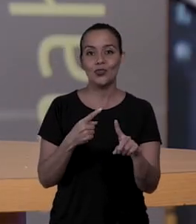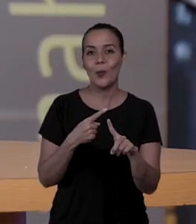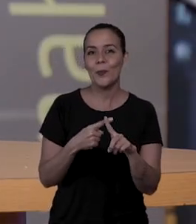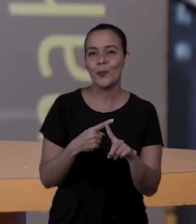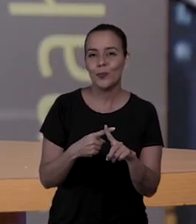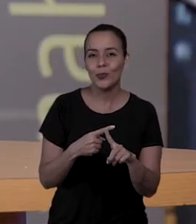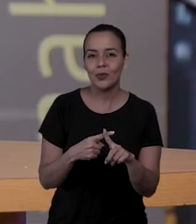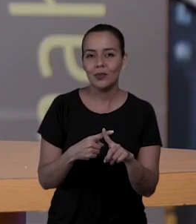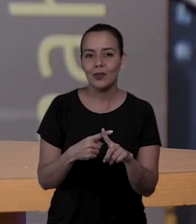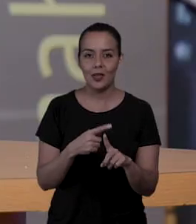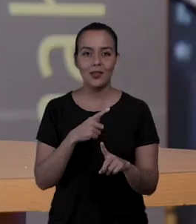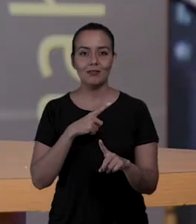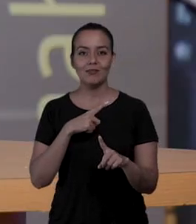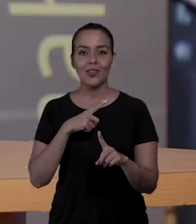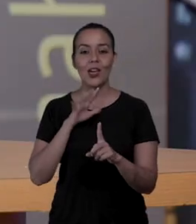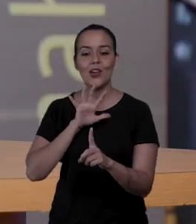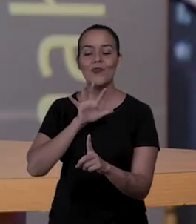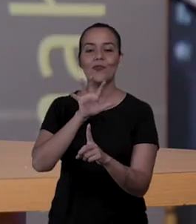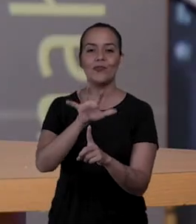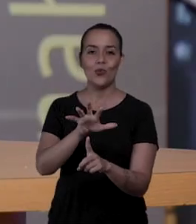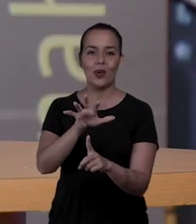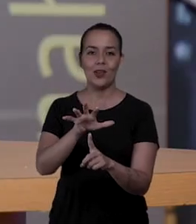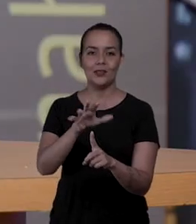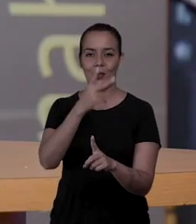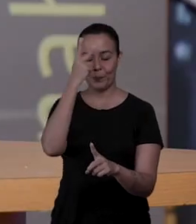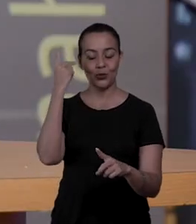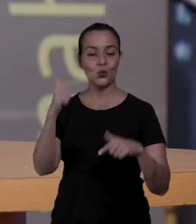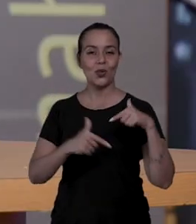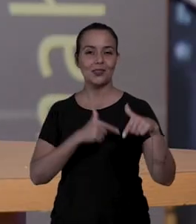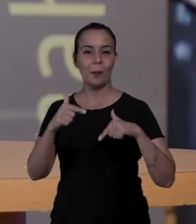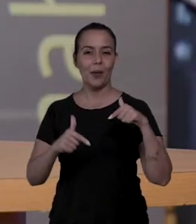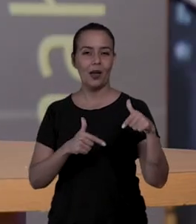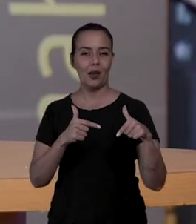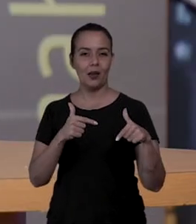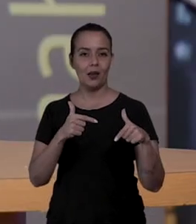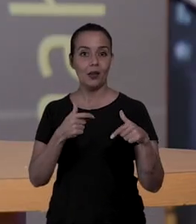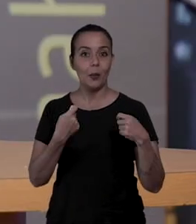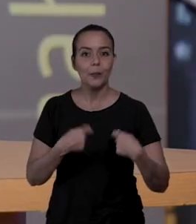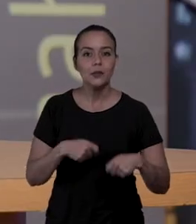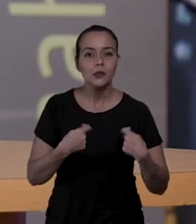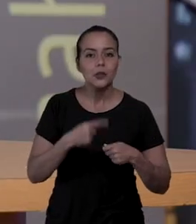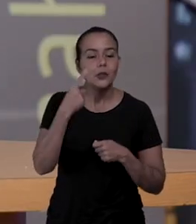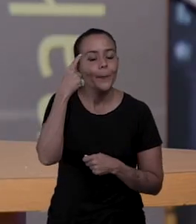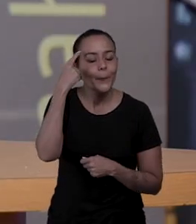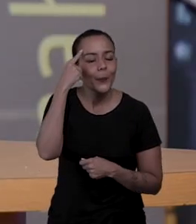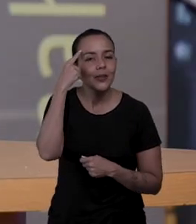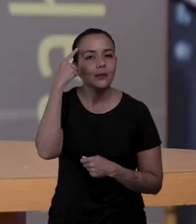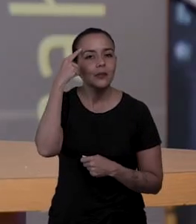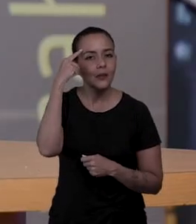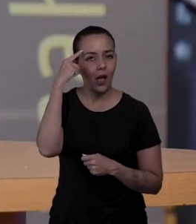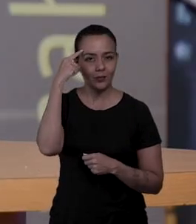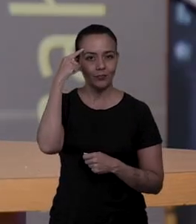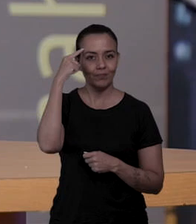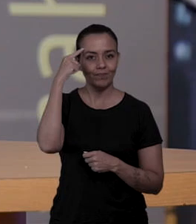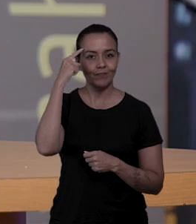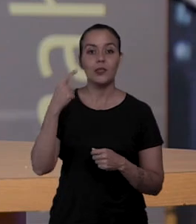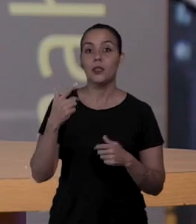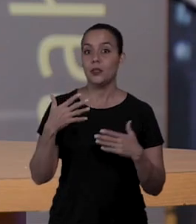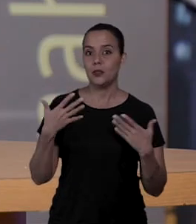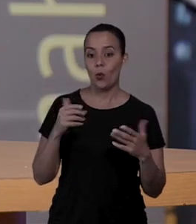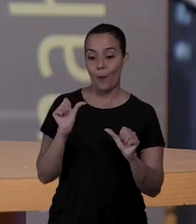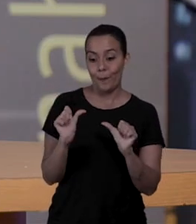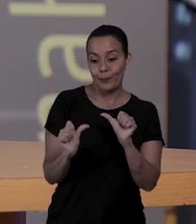que, pela primeira vez, diferente das últimas revoluções industriais, essa agora, ela atinge o